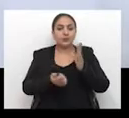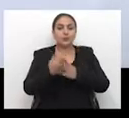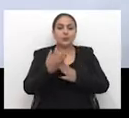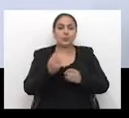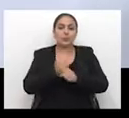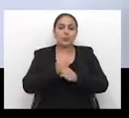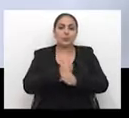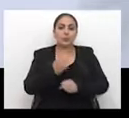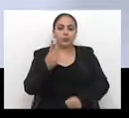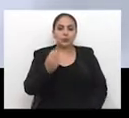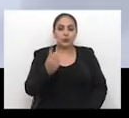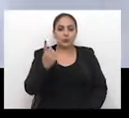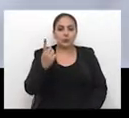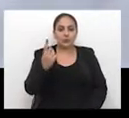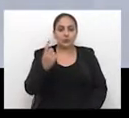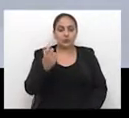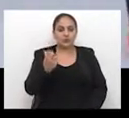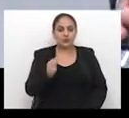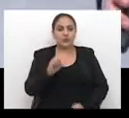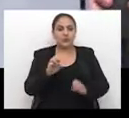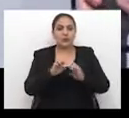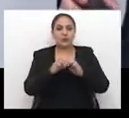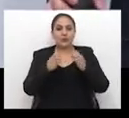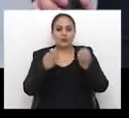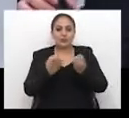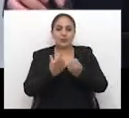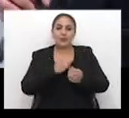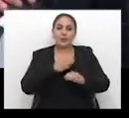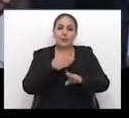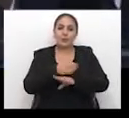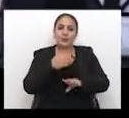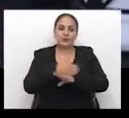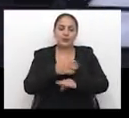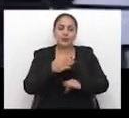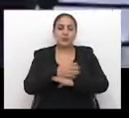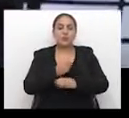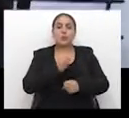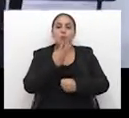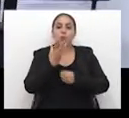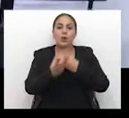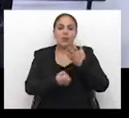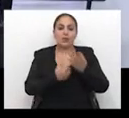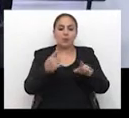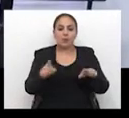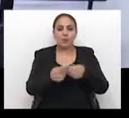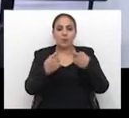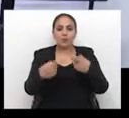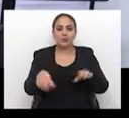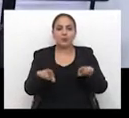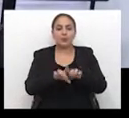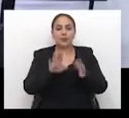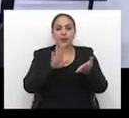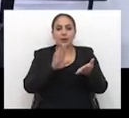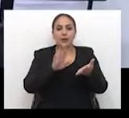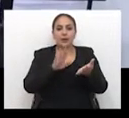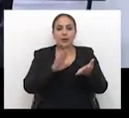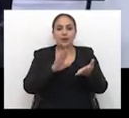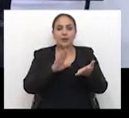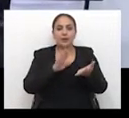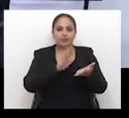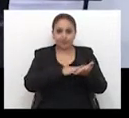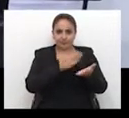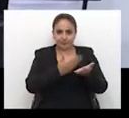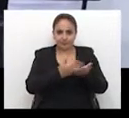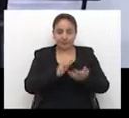prova disso criou em 2016 o festival que teve a participação de poetas músicos e intérpretes